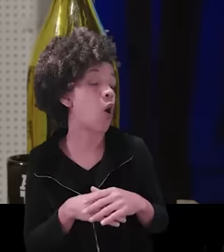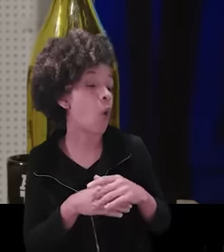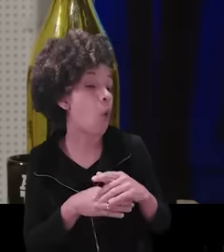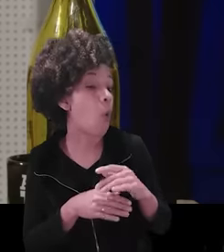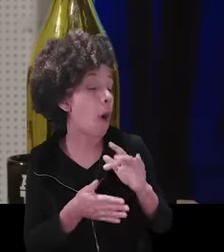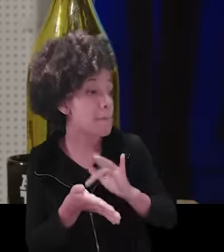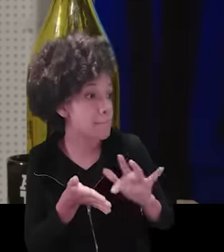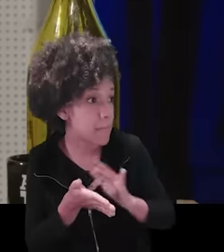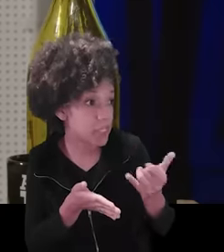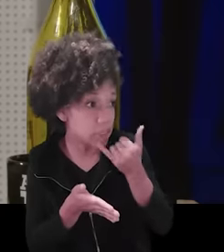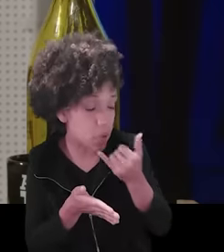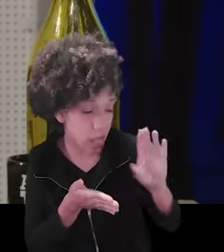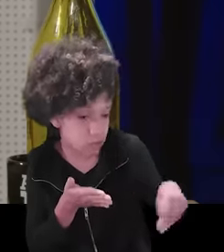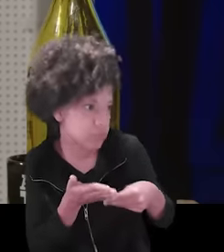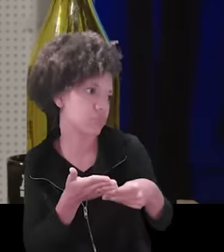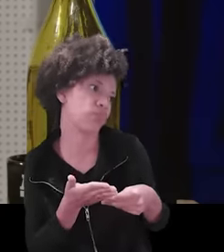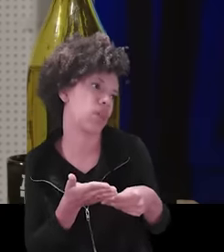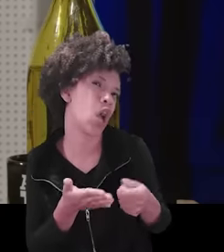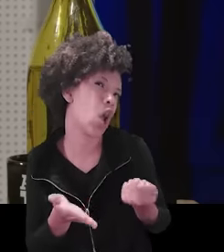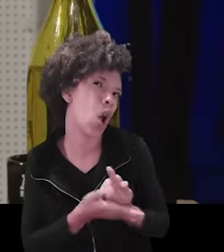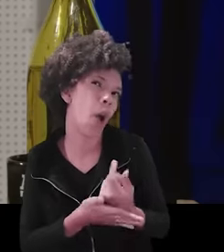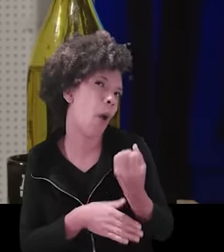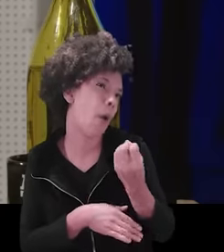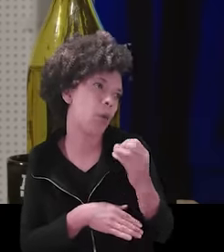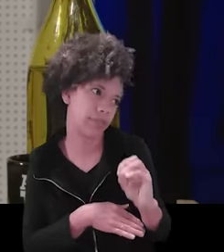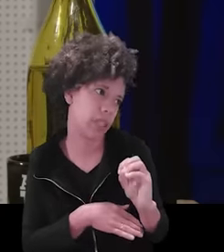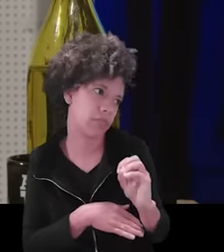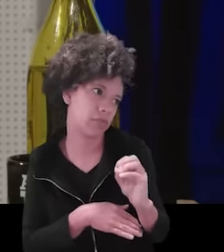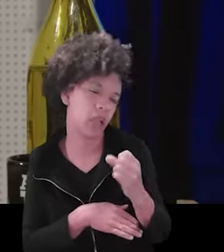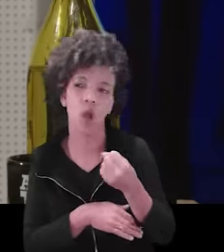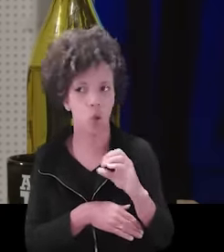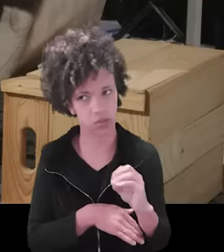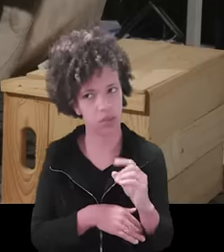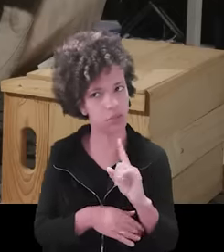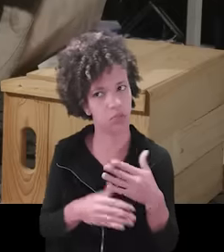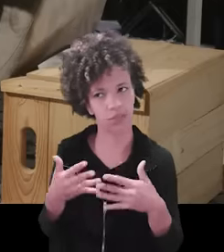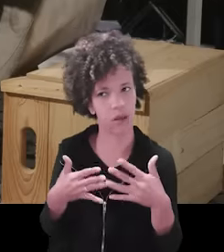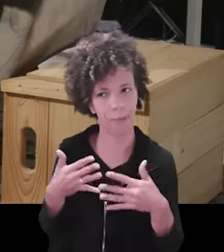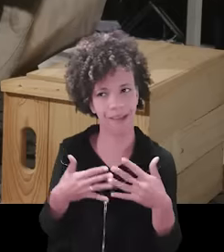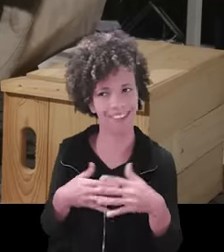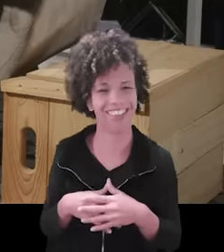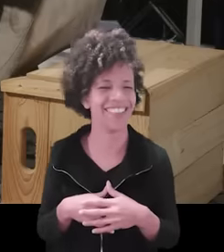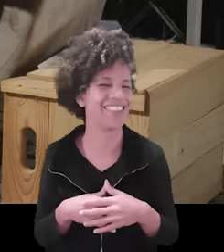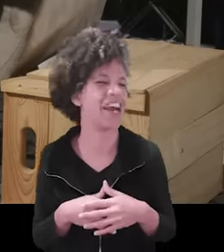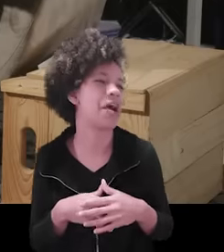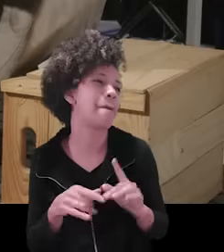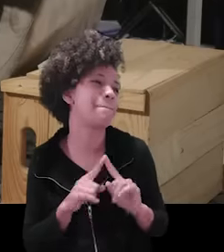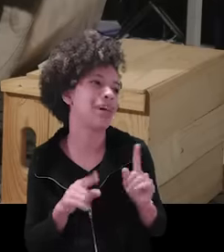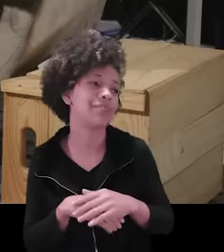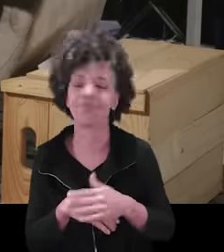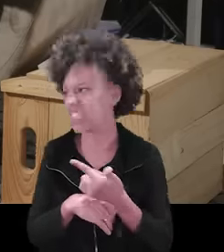plano de celular com aparelho você vai pagar uns 80 dólares por meio é meu trabalho ai